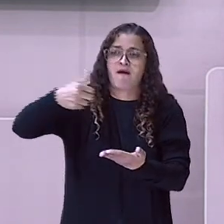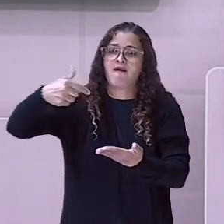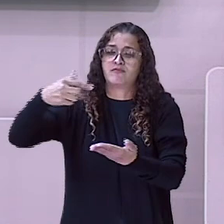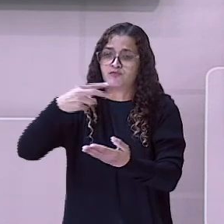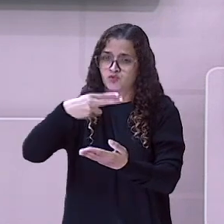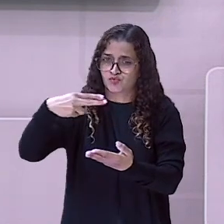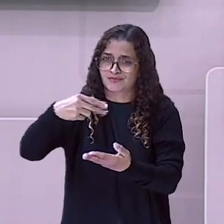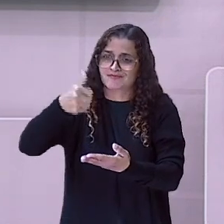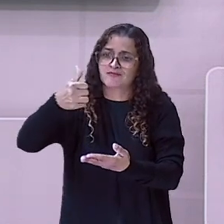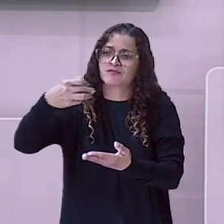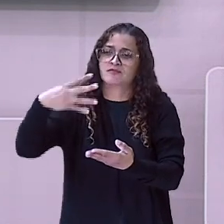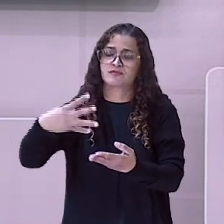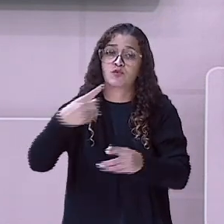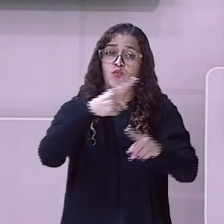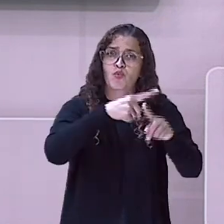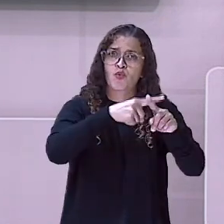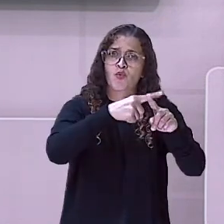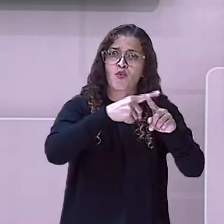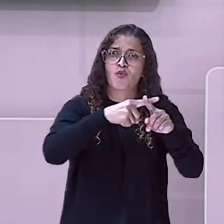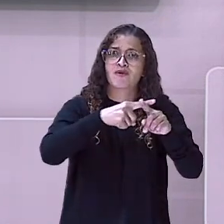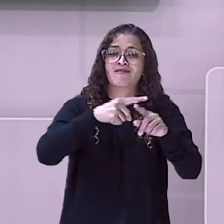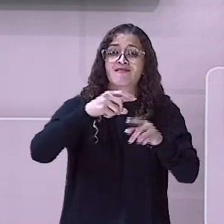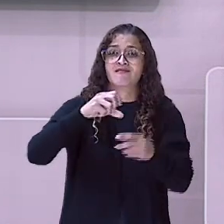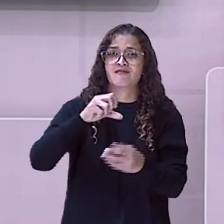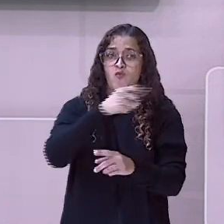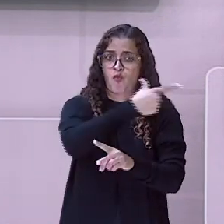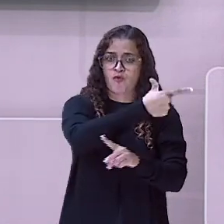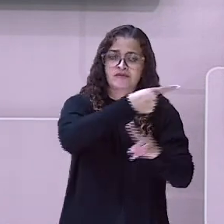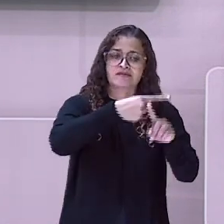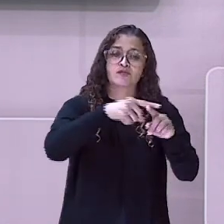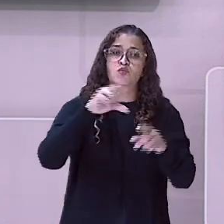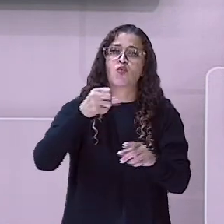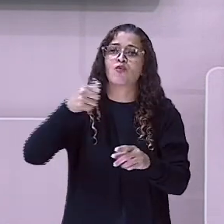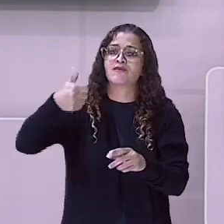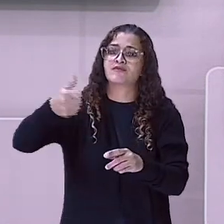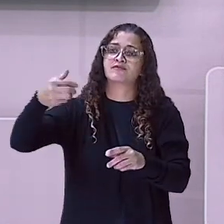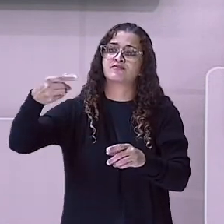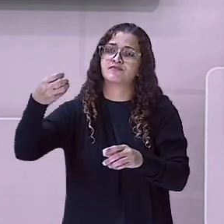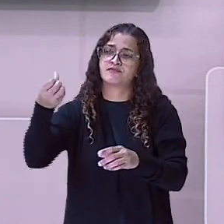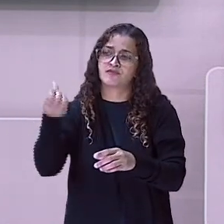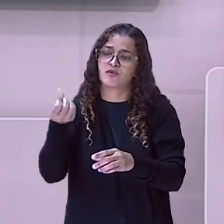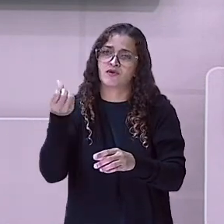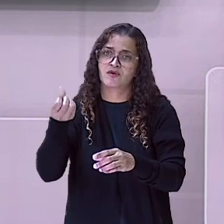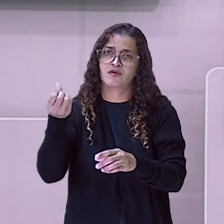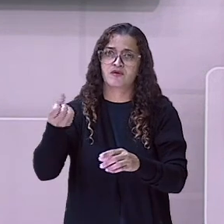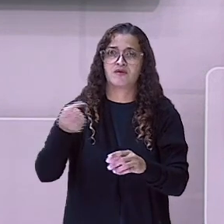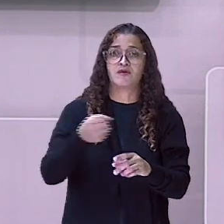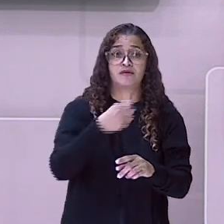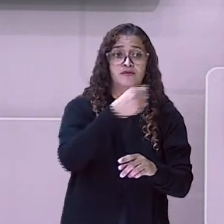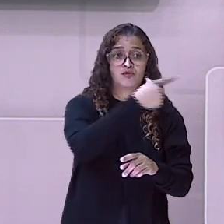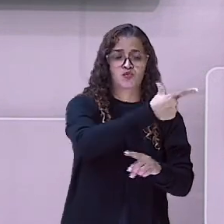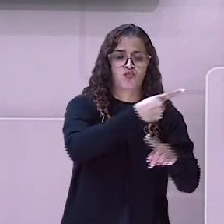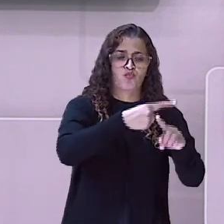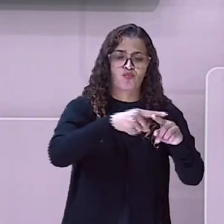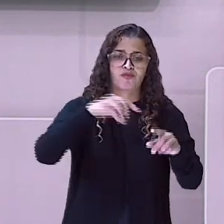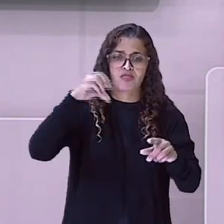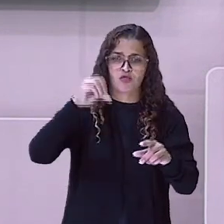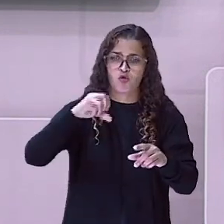14. 2 vezes o 8, 16. 2 vezes o